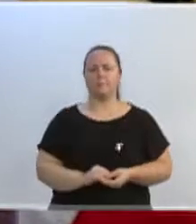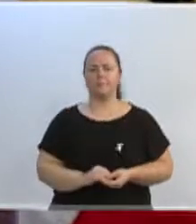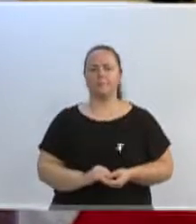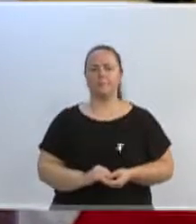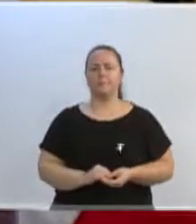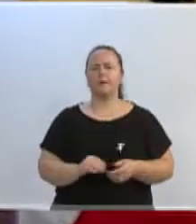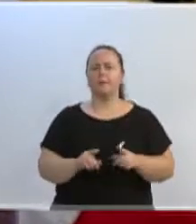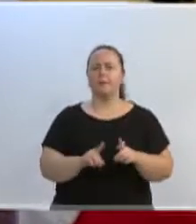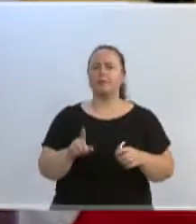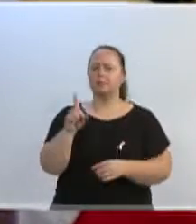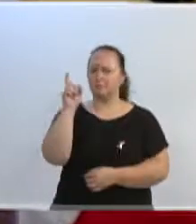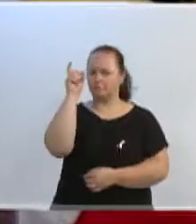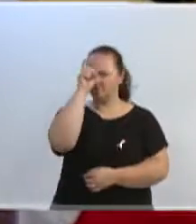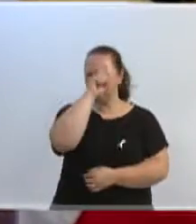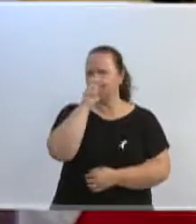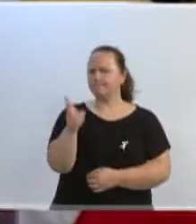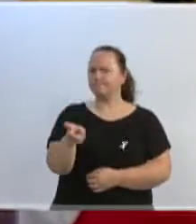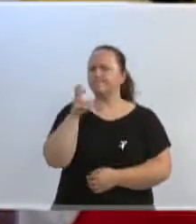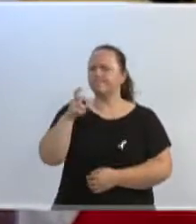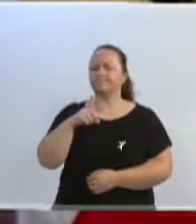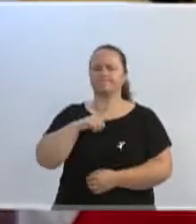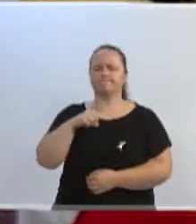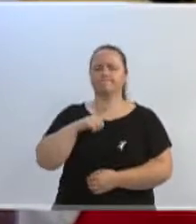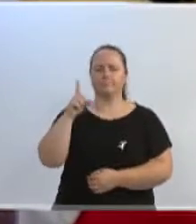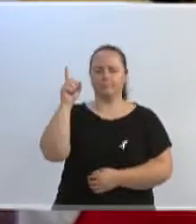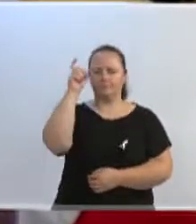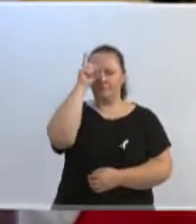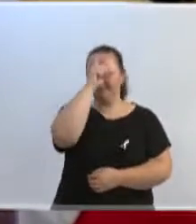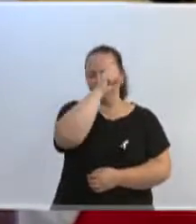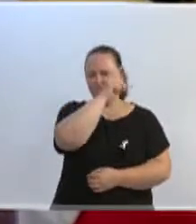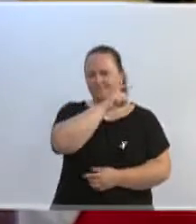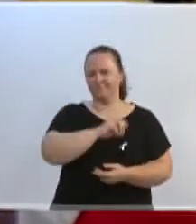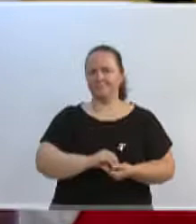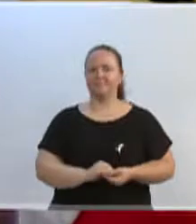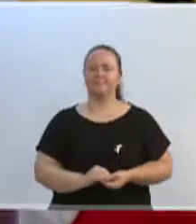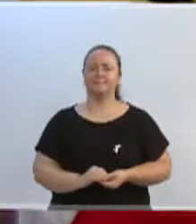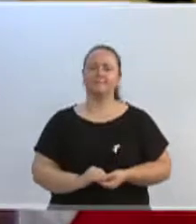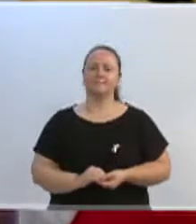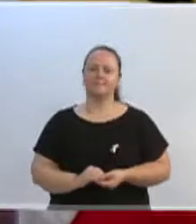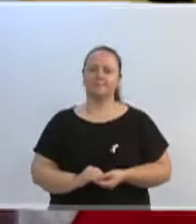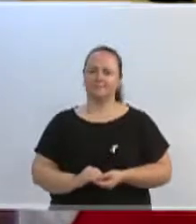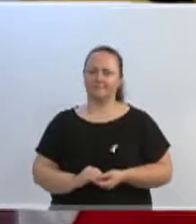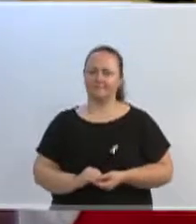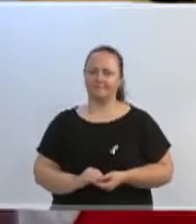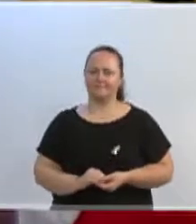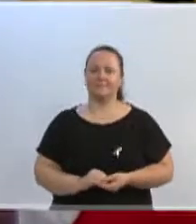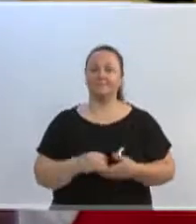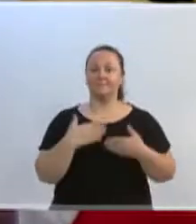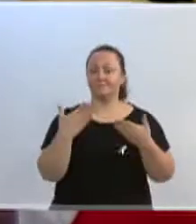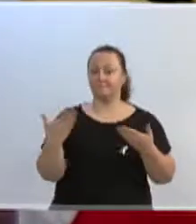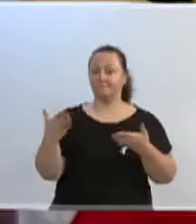a pessoa percebe que ele tem a dificuldade. Então, nesse sentido, a questão da acessibilidade para nós,